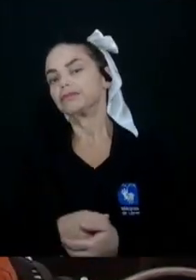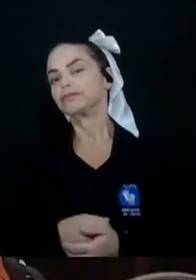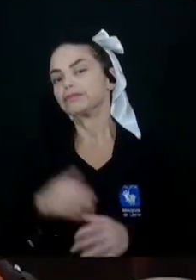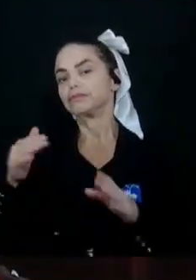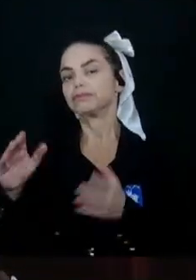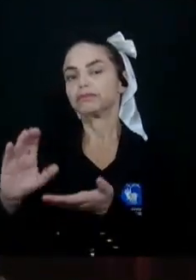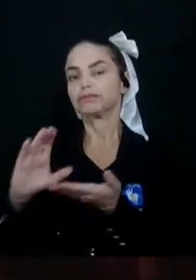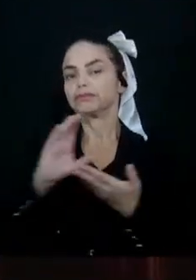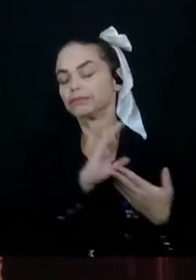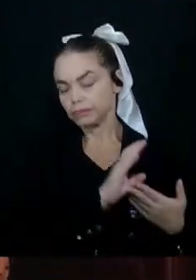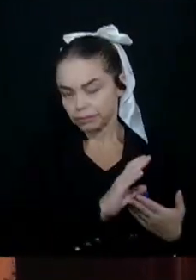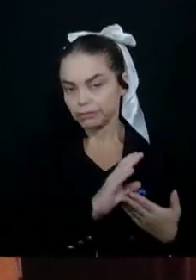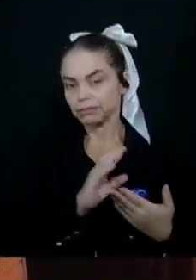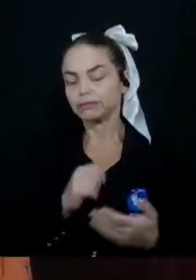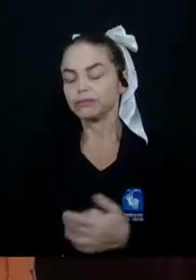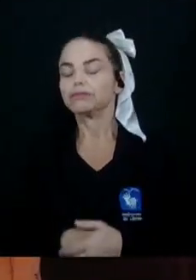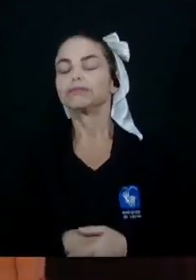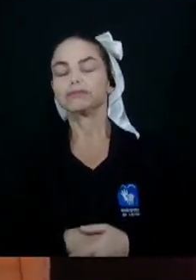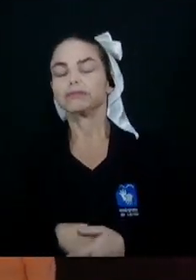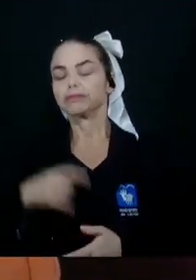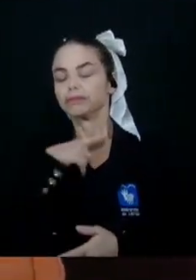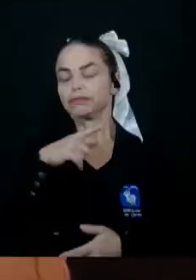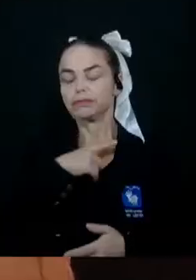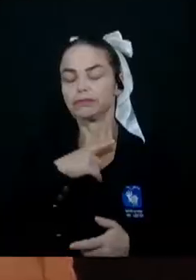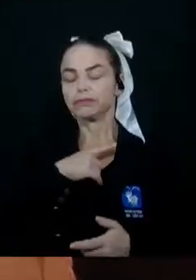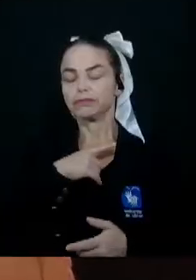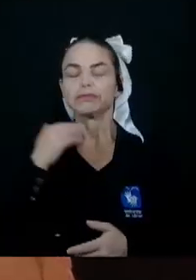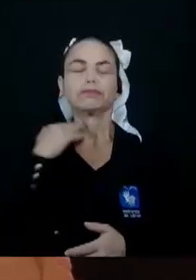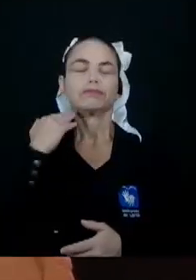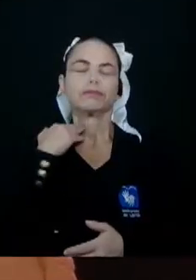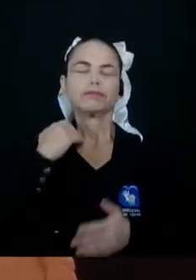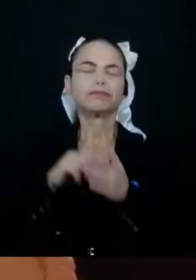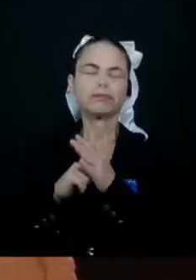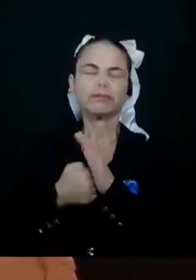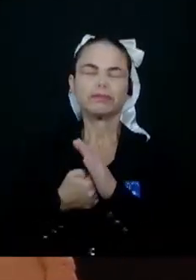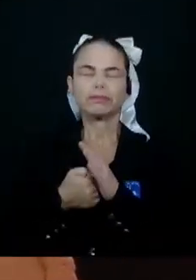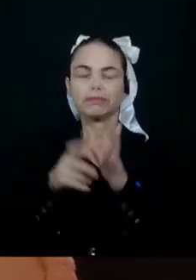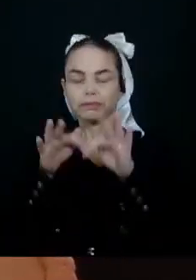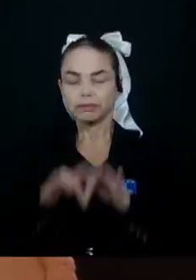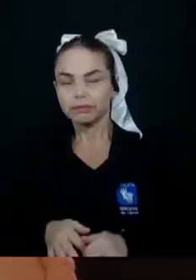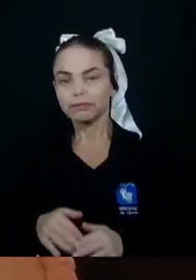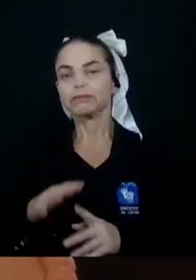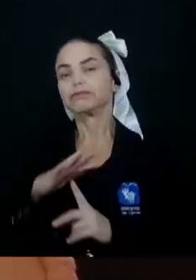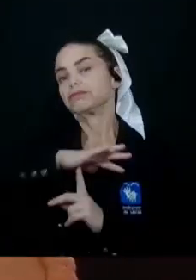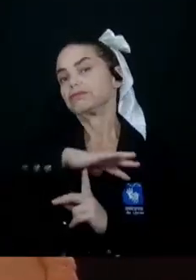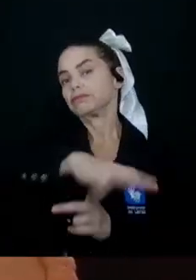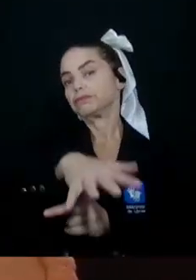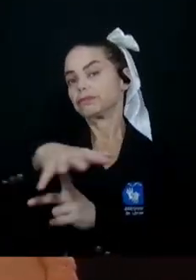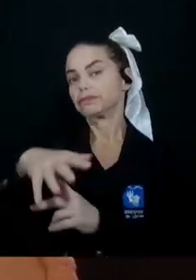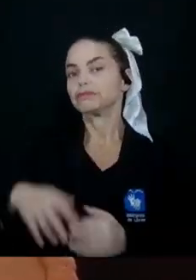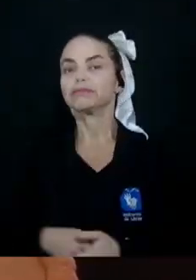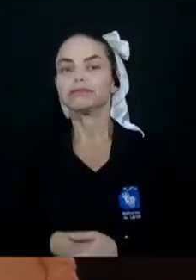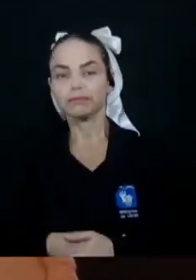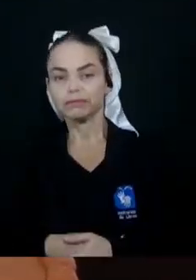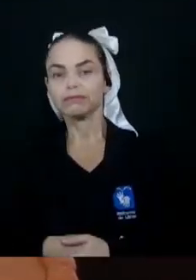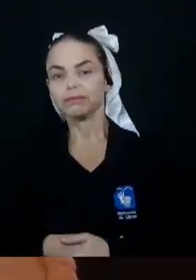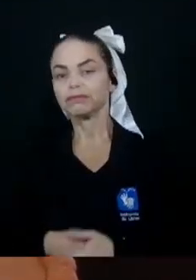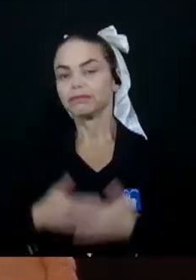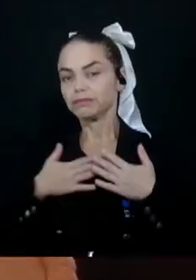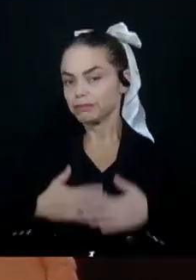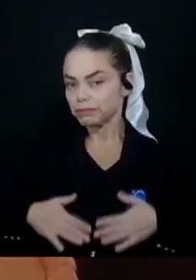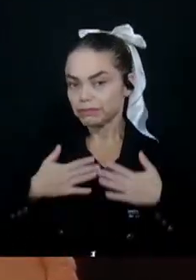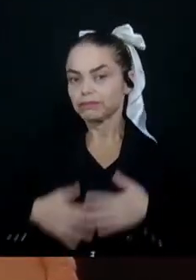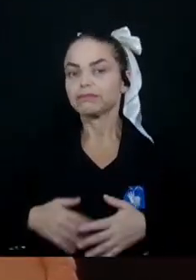e a pessoa pode ter essa conta bloqueada ou encerrada pelo Banco Central, e isso vai trazer mais tranquilidade e